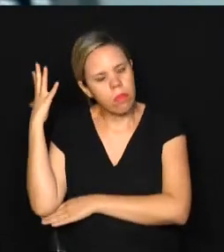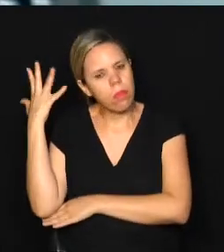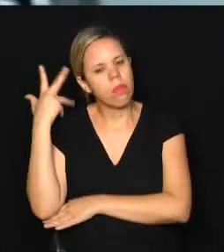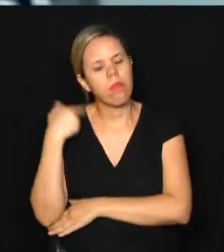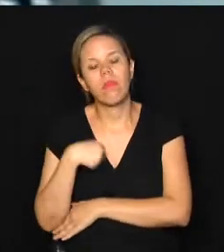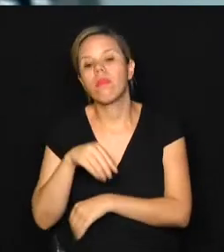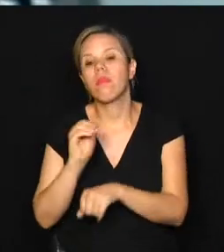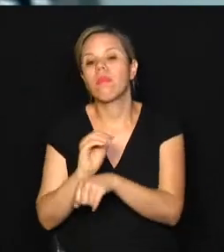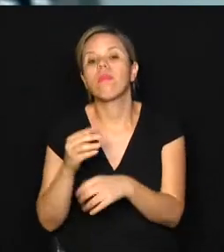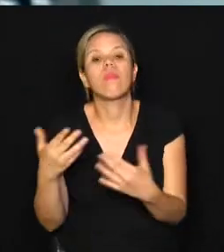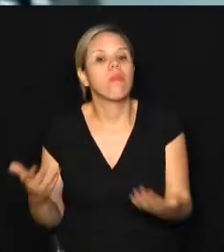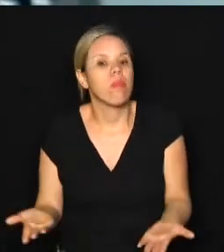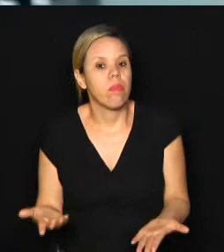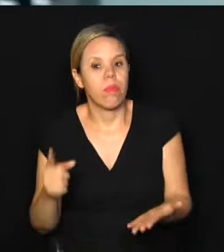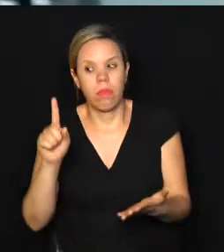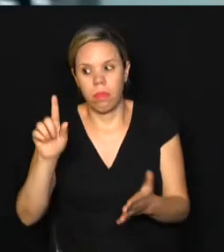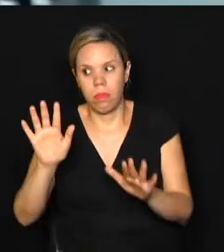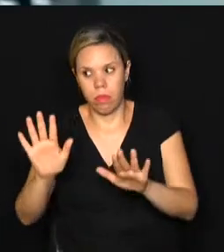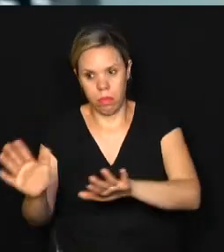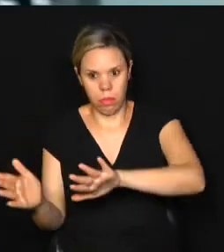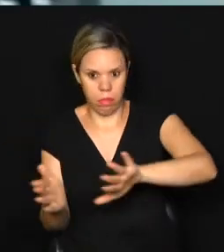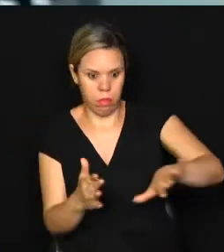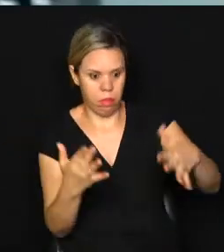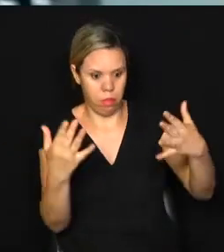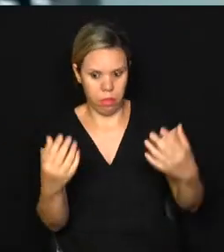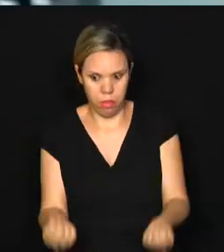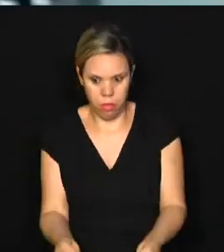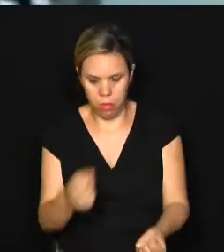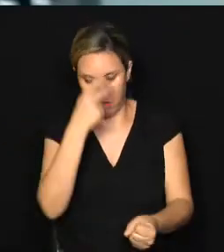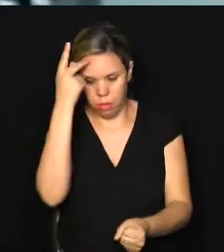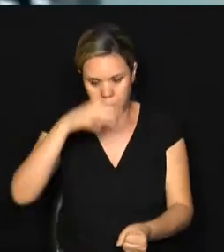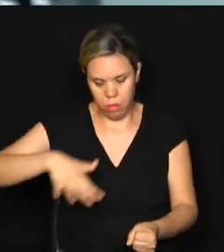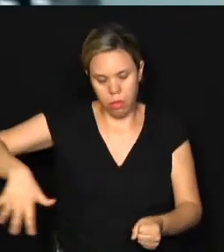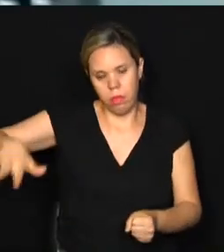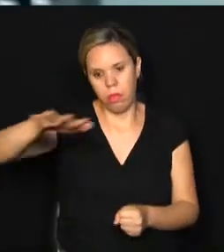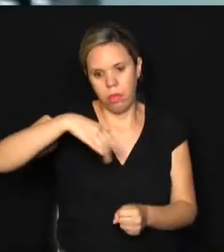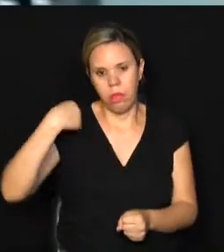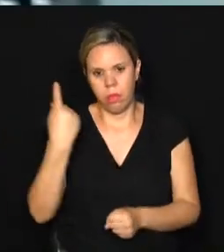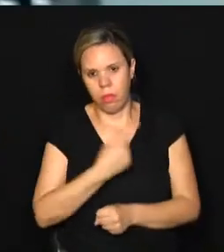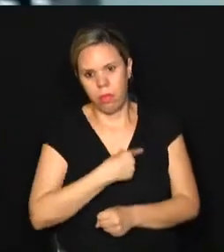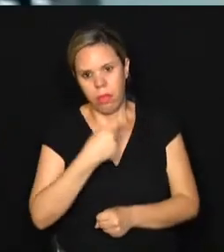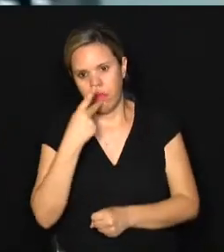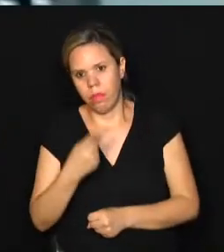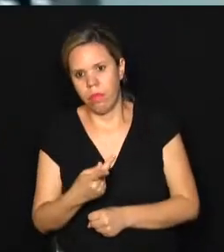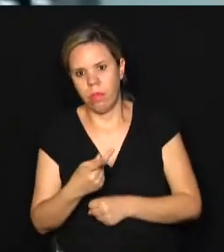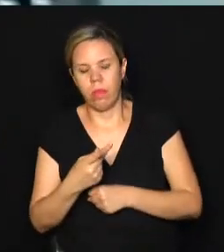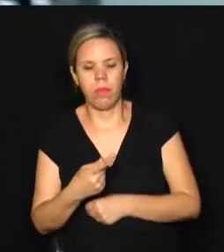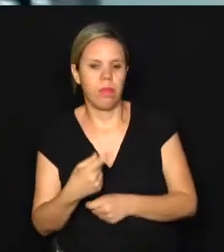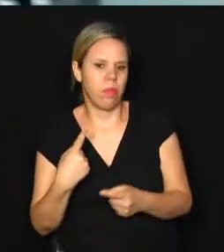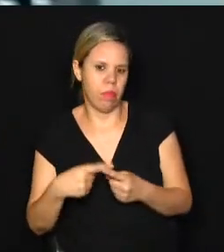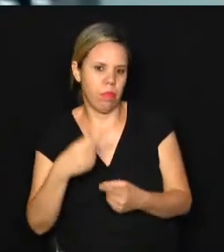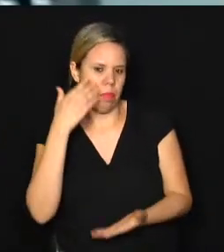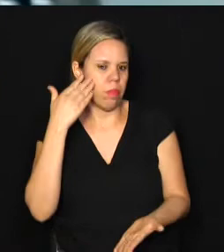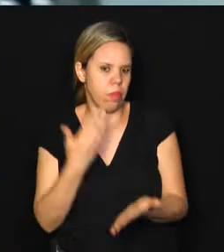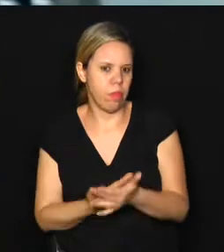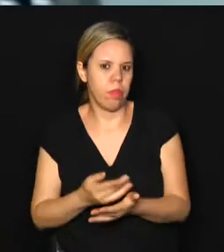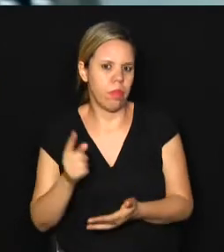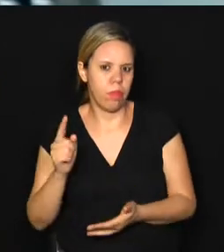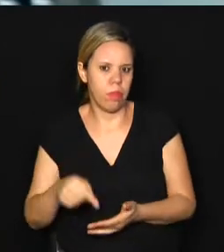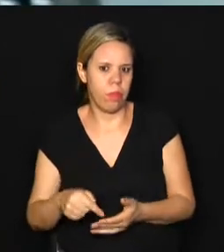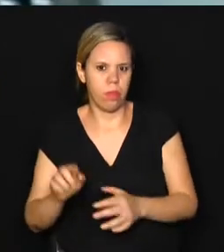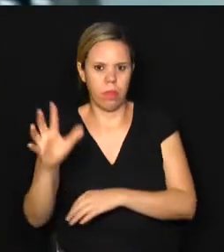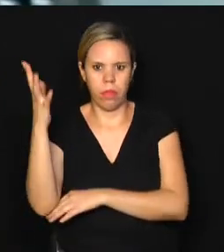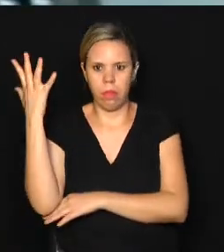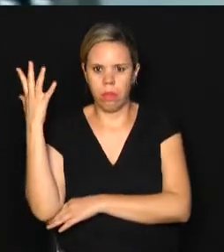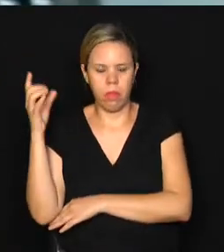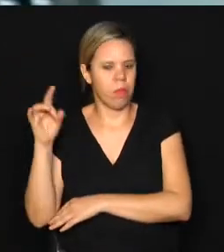mas essa adesão social e a gente falar que, porque eu acredito nisso, que a floresta não